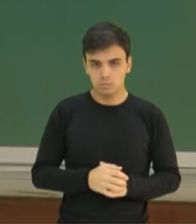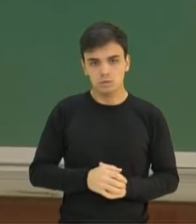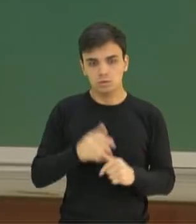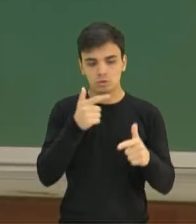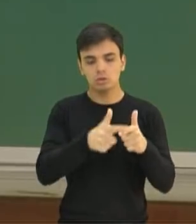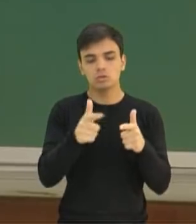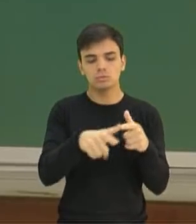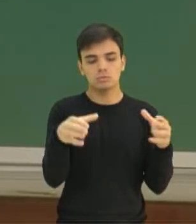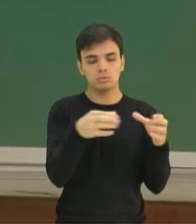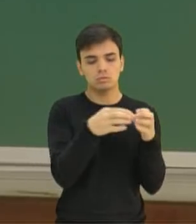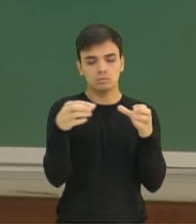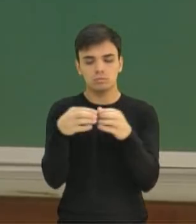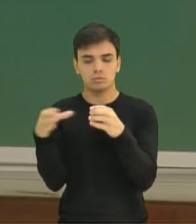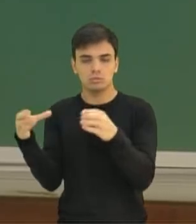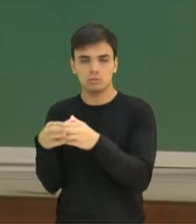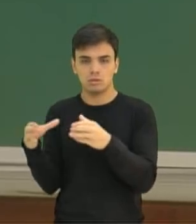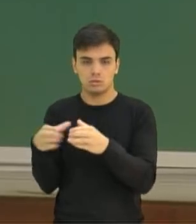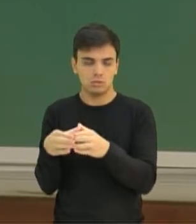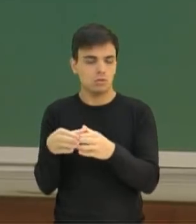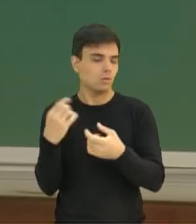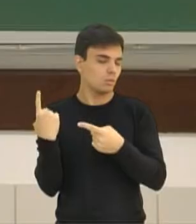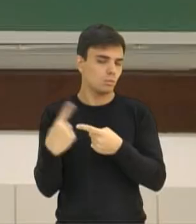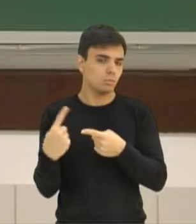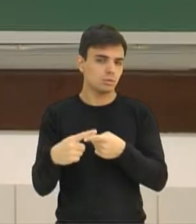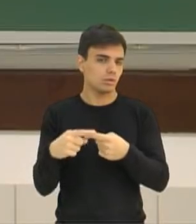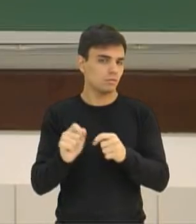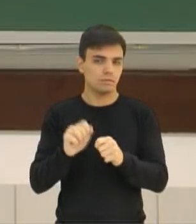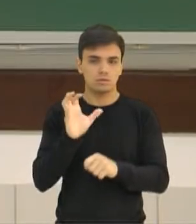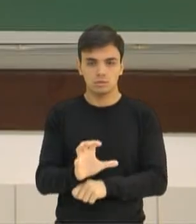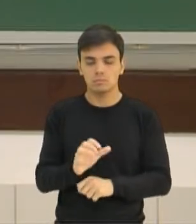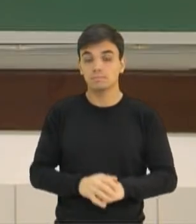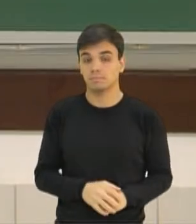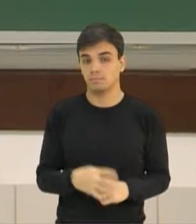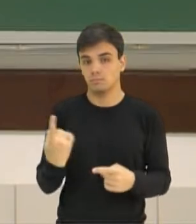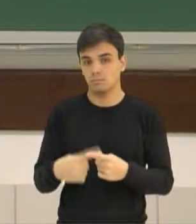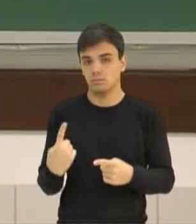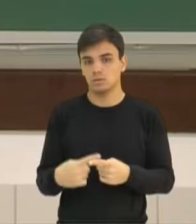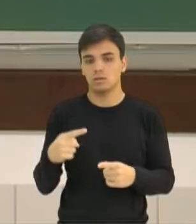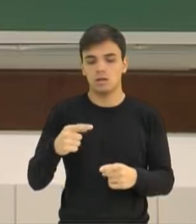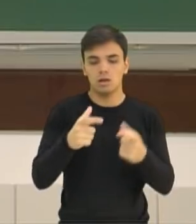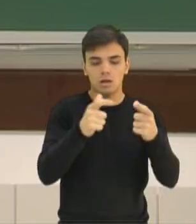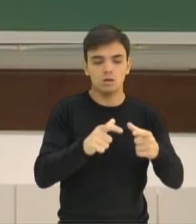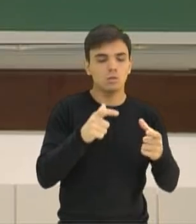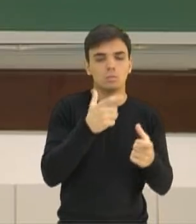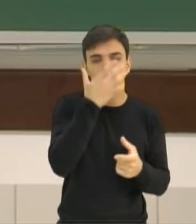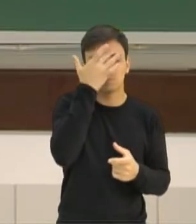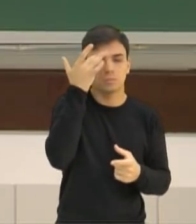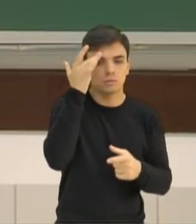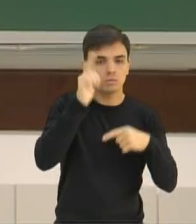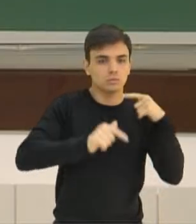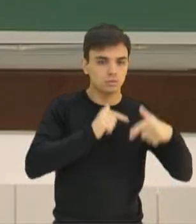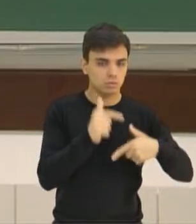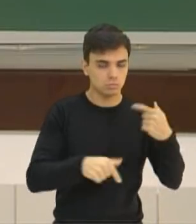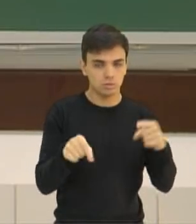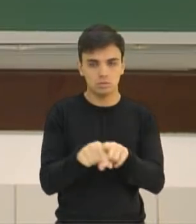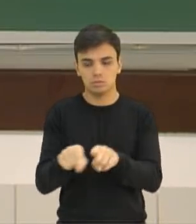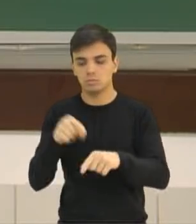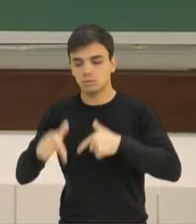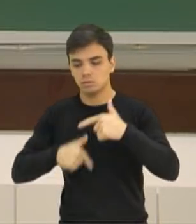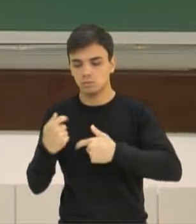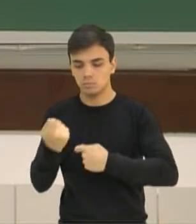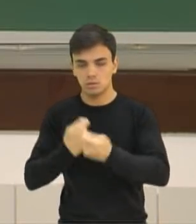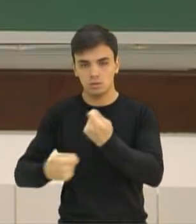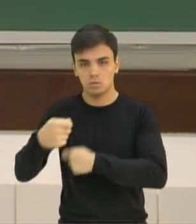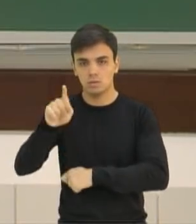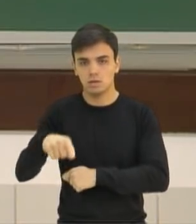por setores da economia. Por que vamos fazer isso? Porque vamos verificar onde as pessoas trabalham, que atividades econômicas são